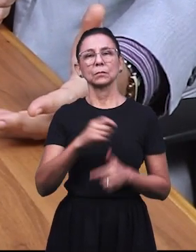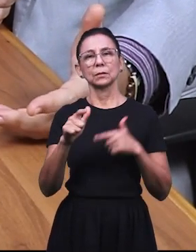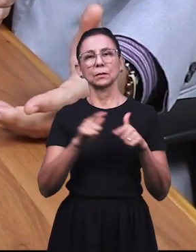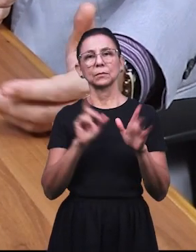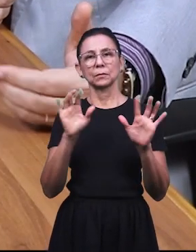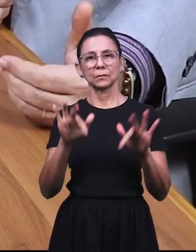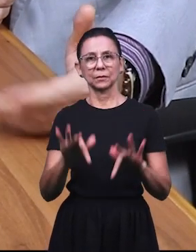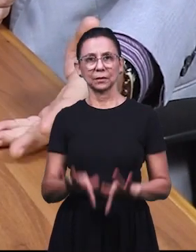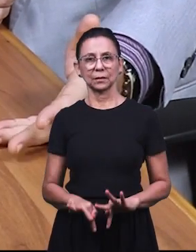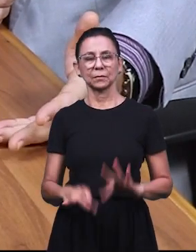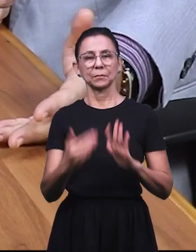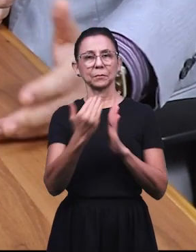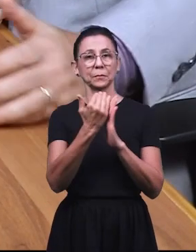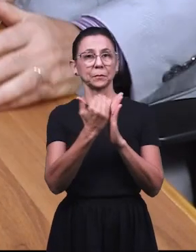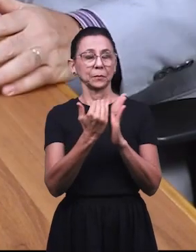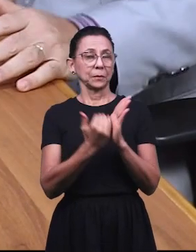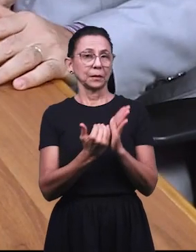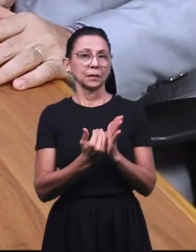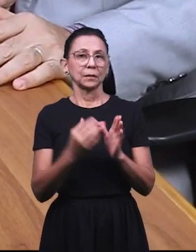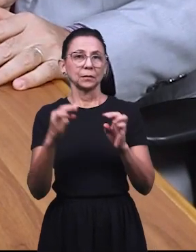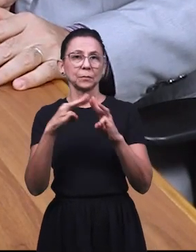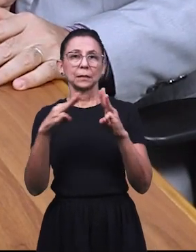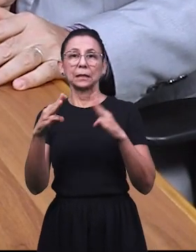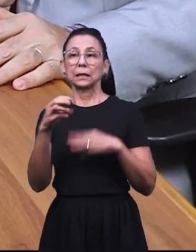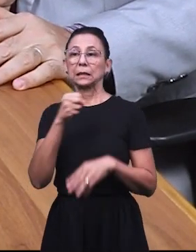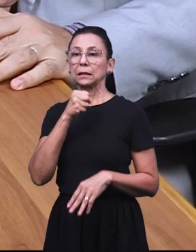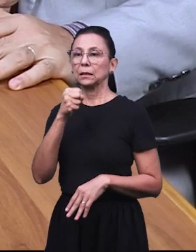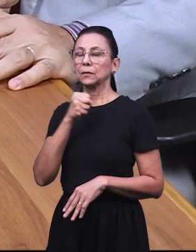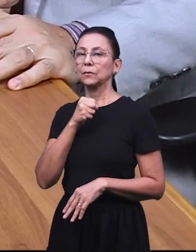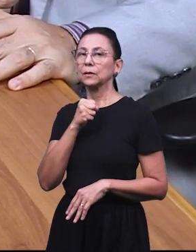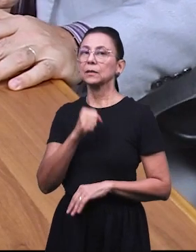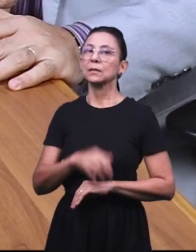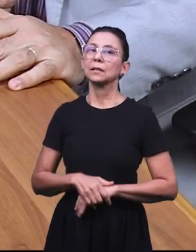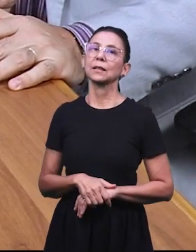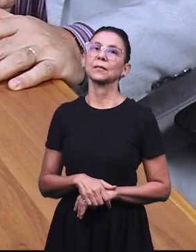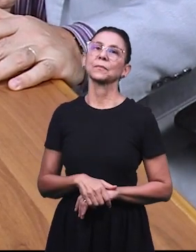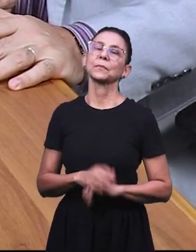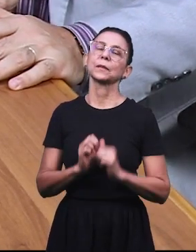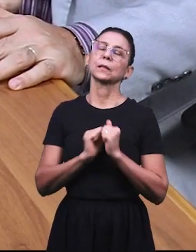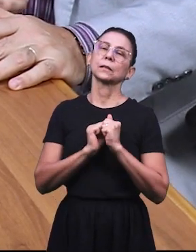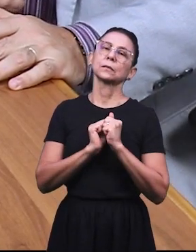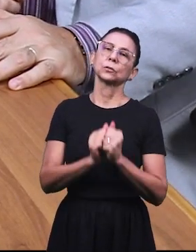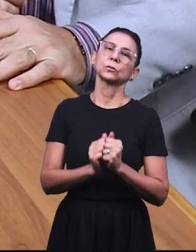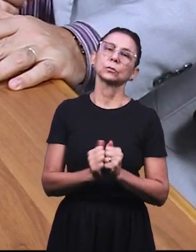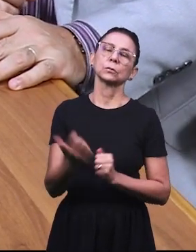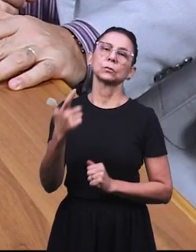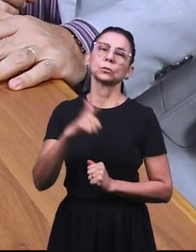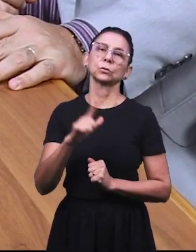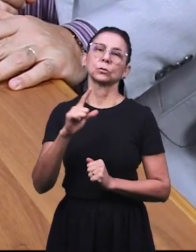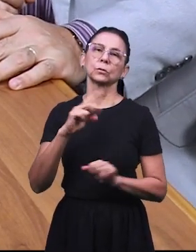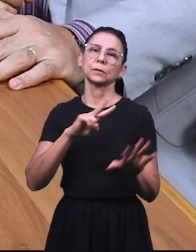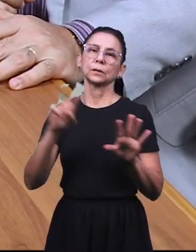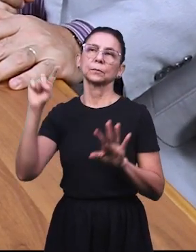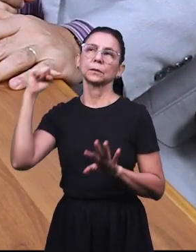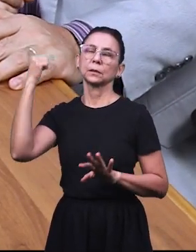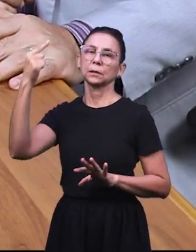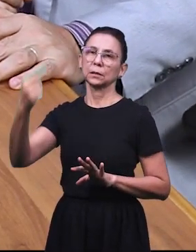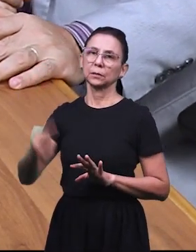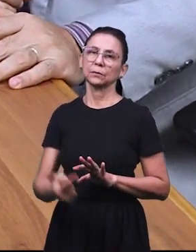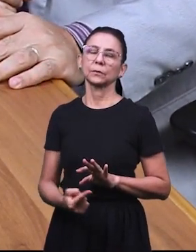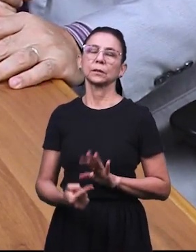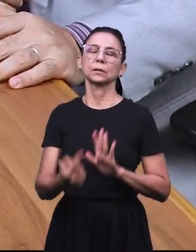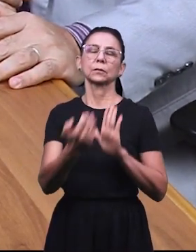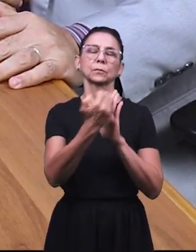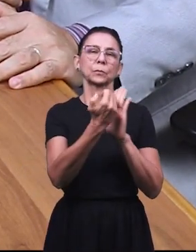aqui. A gente está então chegando ao final de mais uma edição do Manaim Entrevista, na expectativa de juntos estarmos novamente na